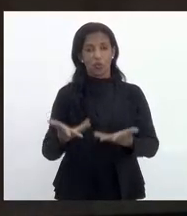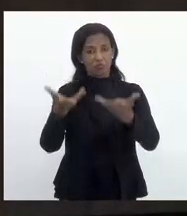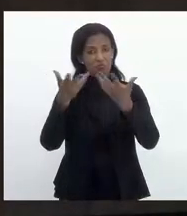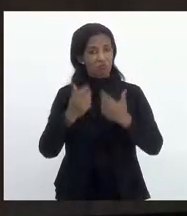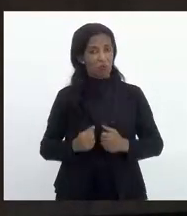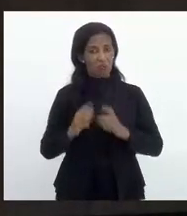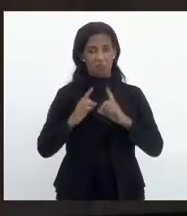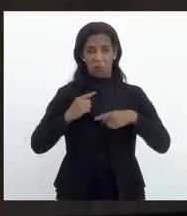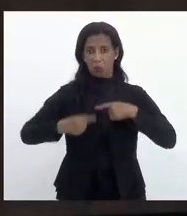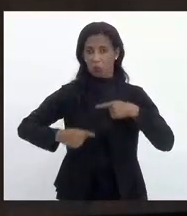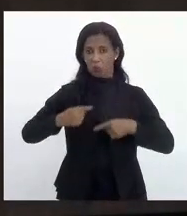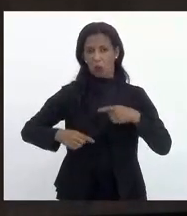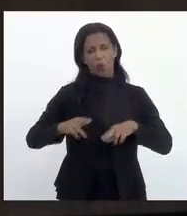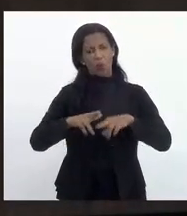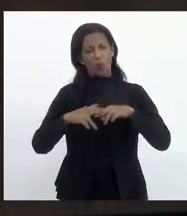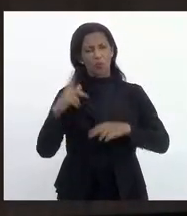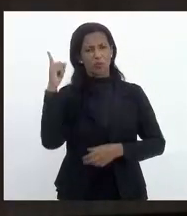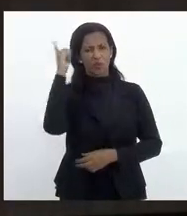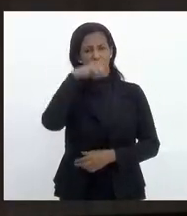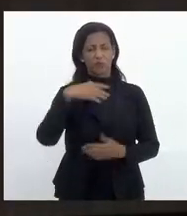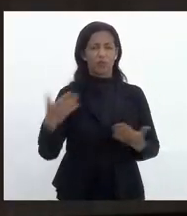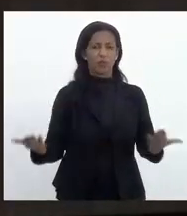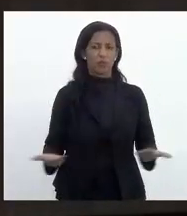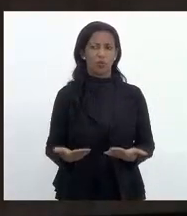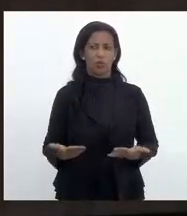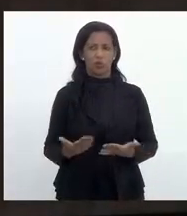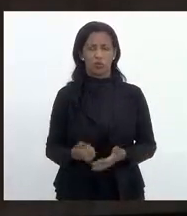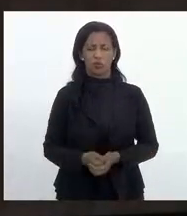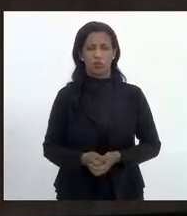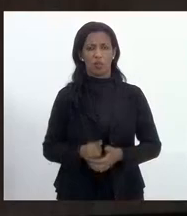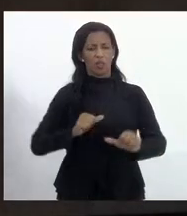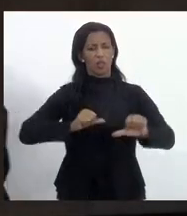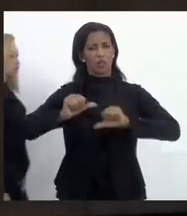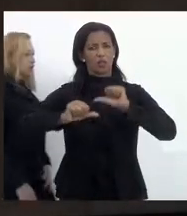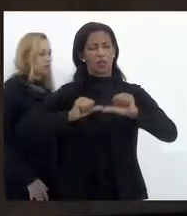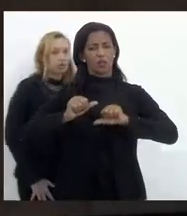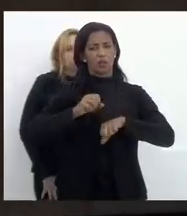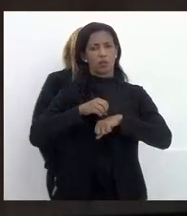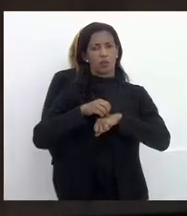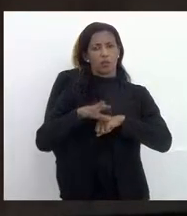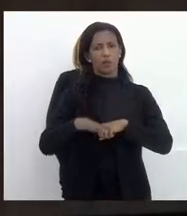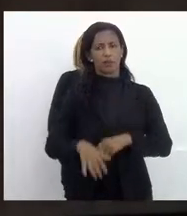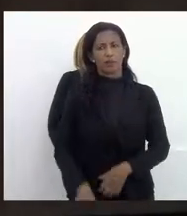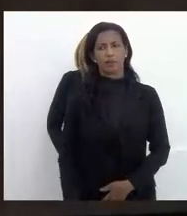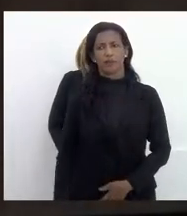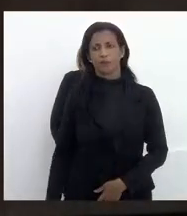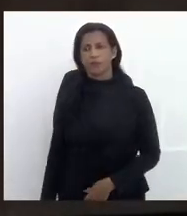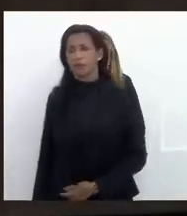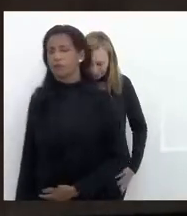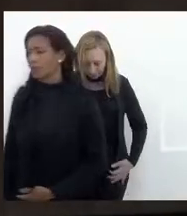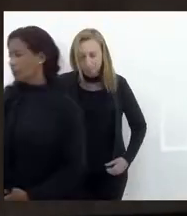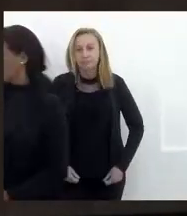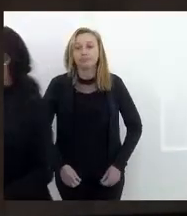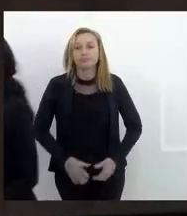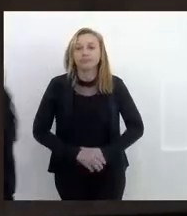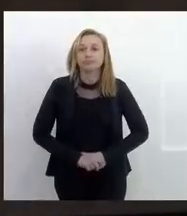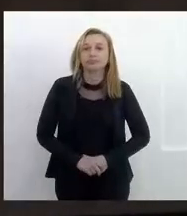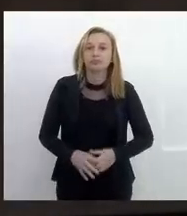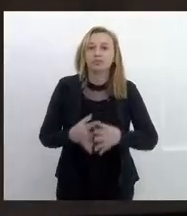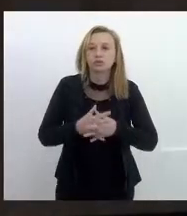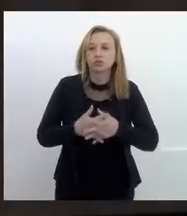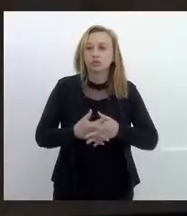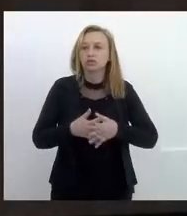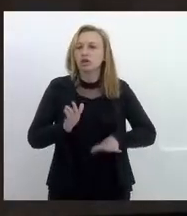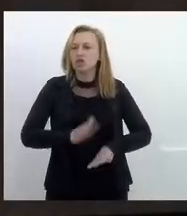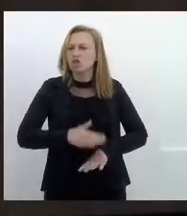servidores públicos a discutir por isso que fica difícil hoje e essa e essa troca de mensagem vai mensagem para ela ver mensagem para cá confunde Mais ainda